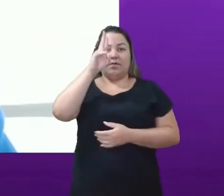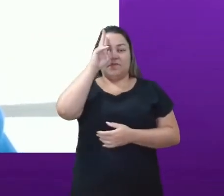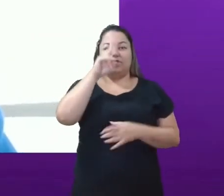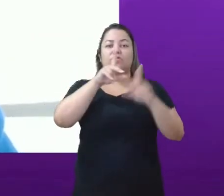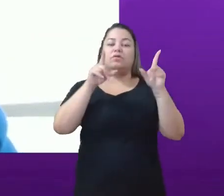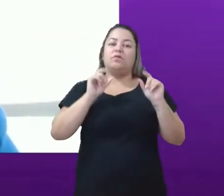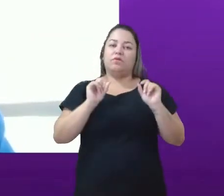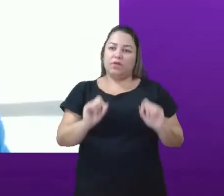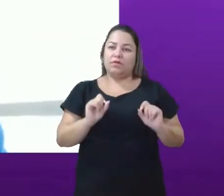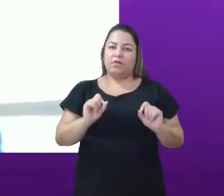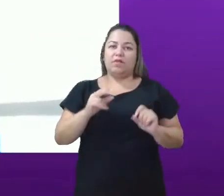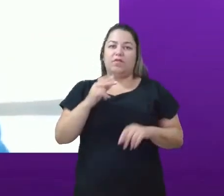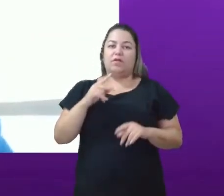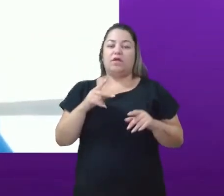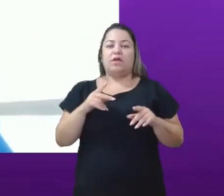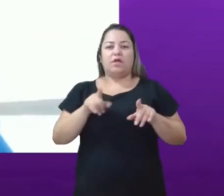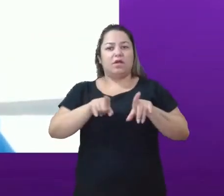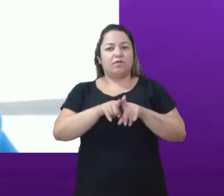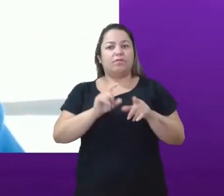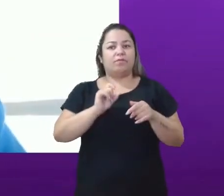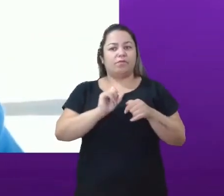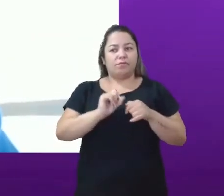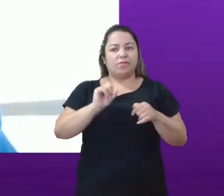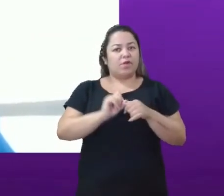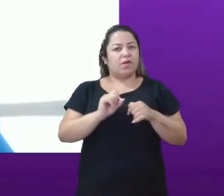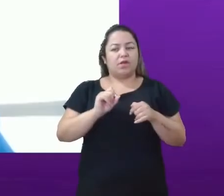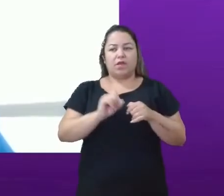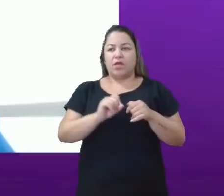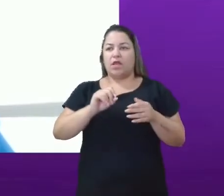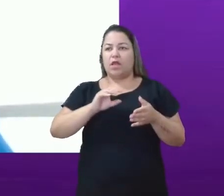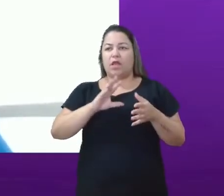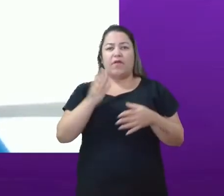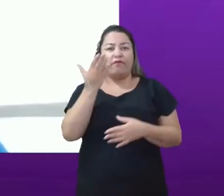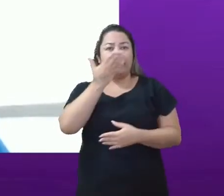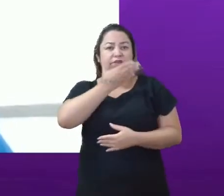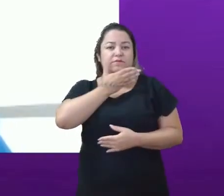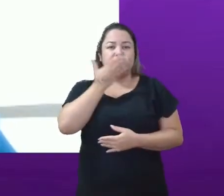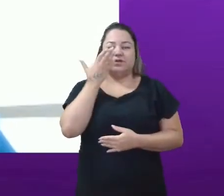historicamente, ela tratou de apagar, de invisibilizar